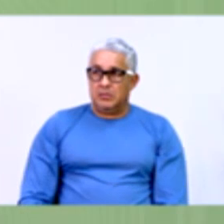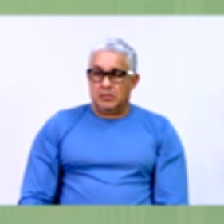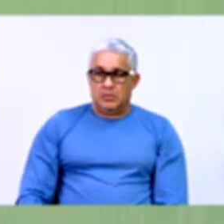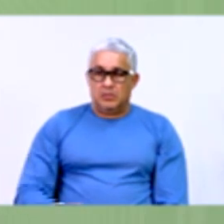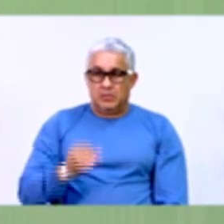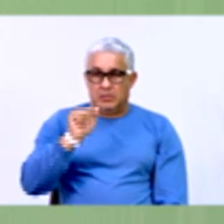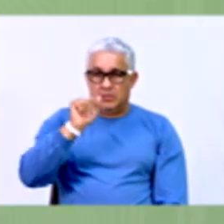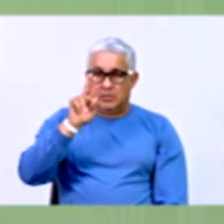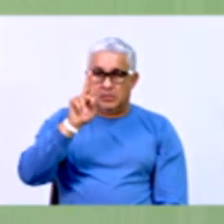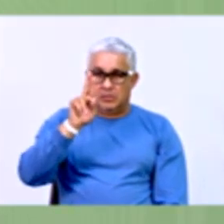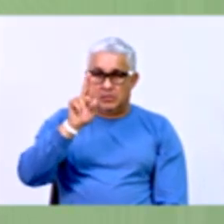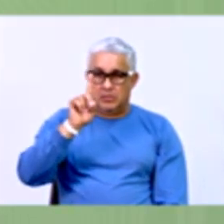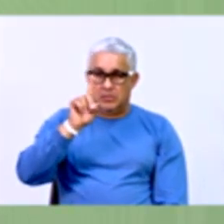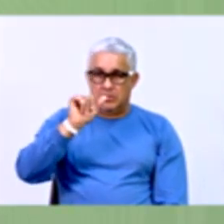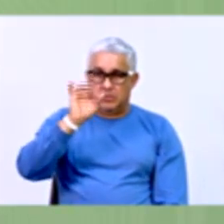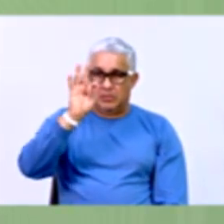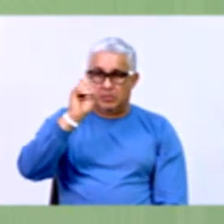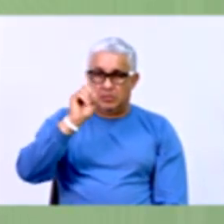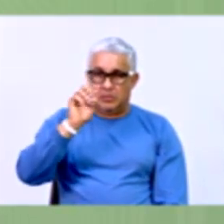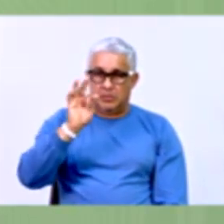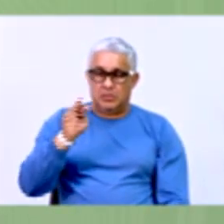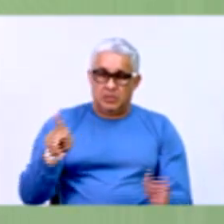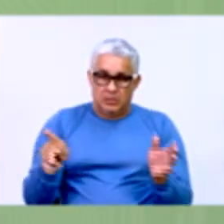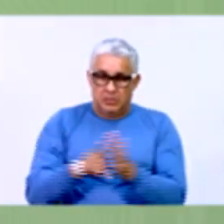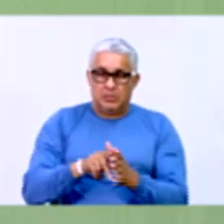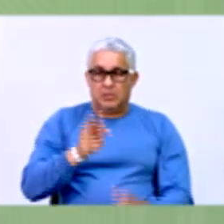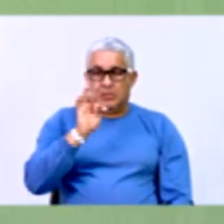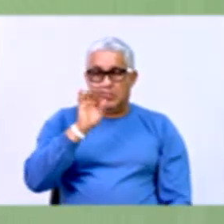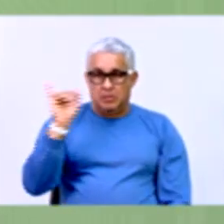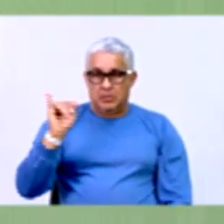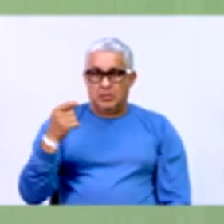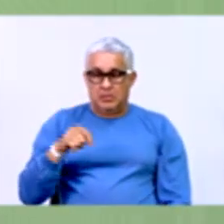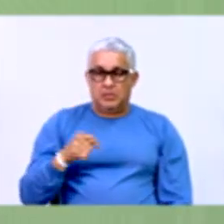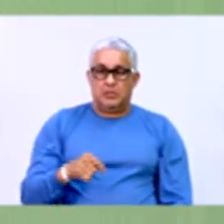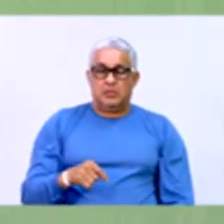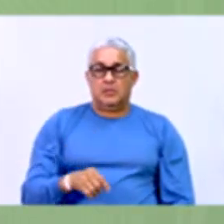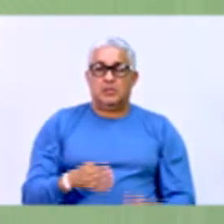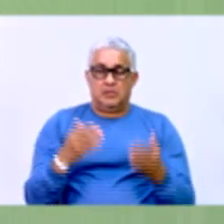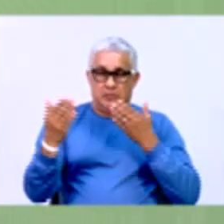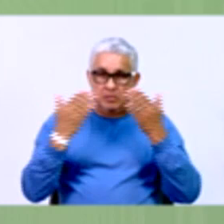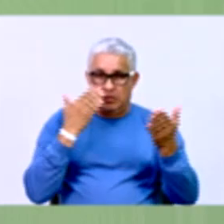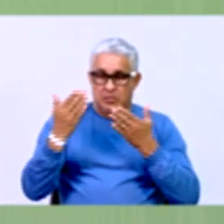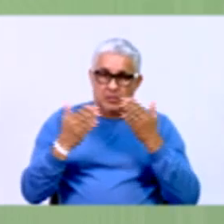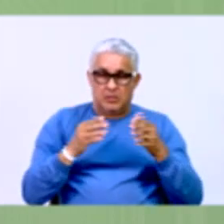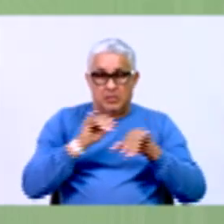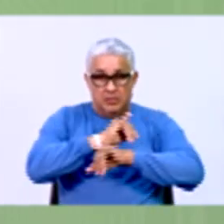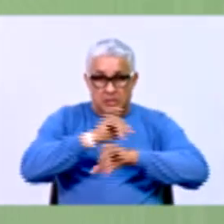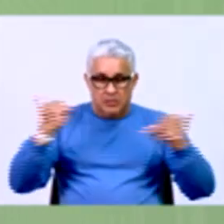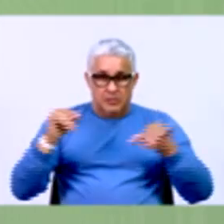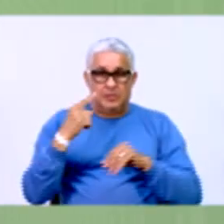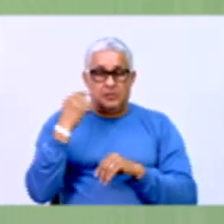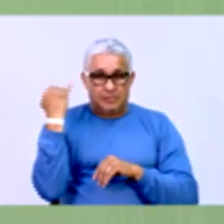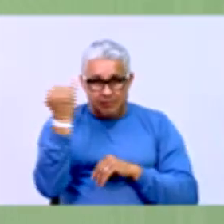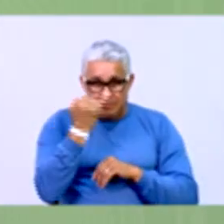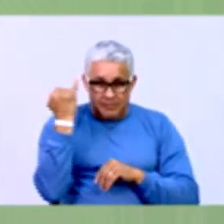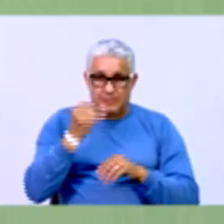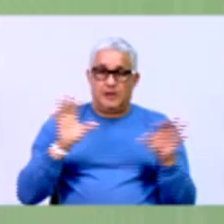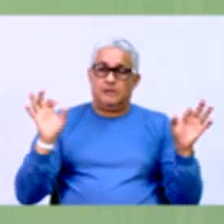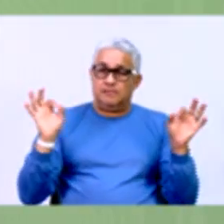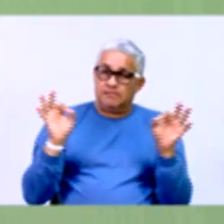ele deve solicitar e avaliar as informações significativas sobre